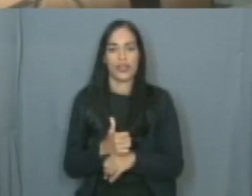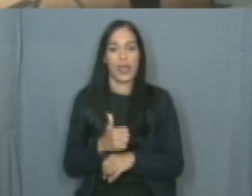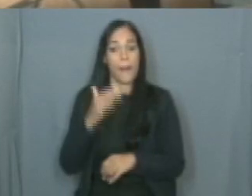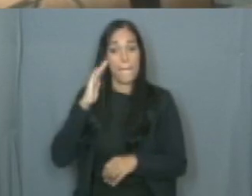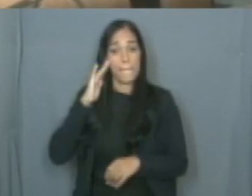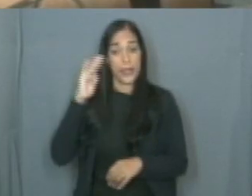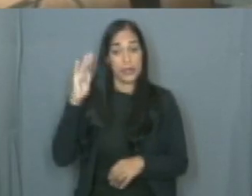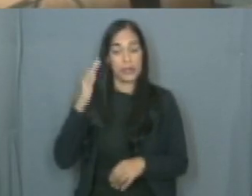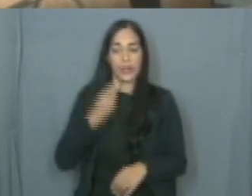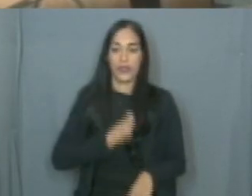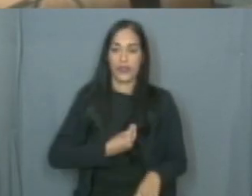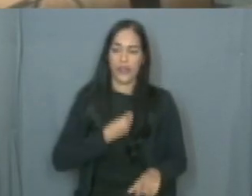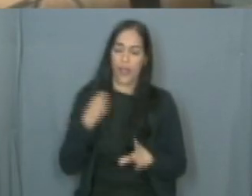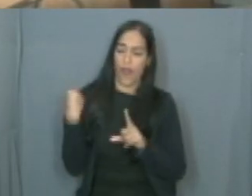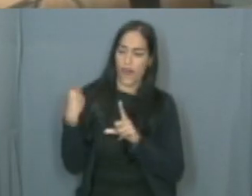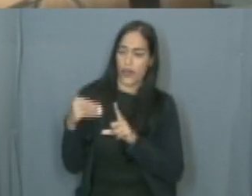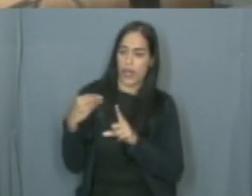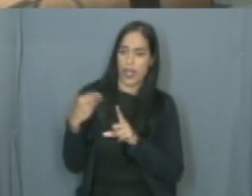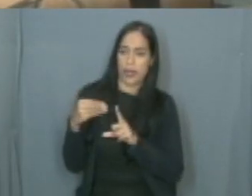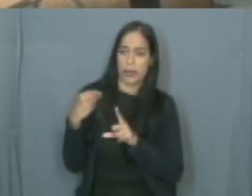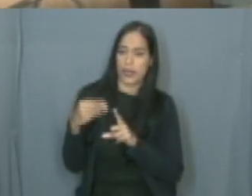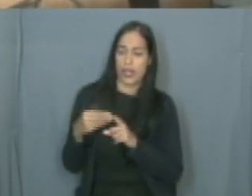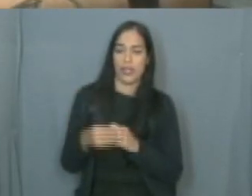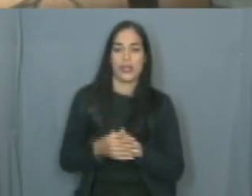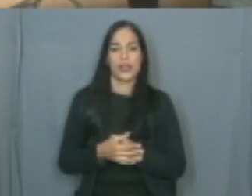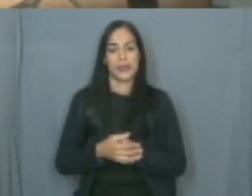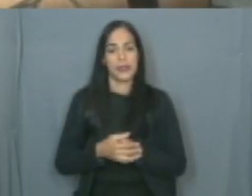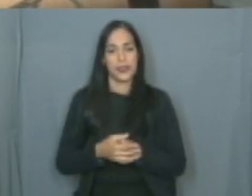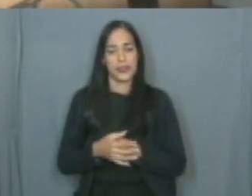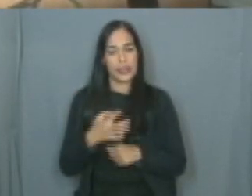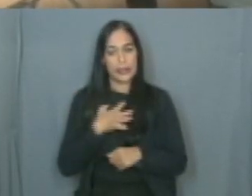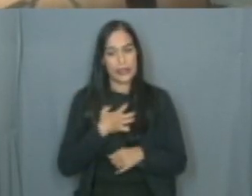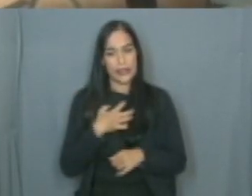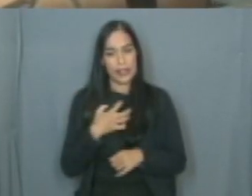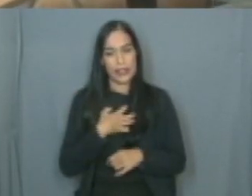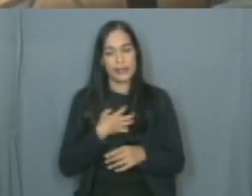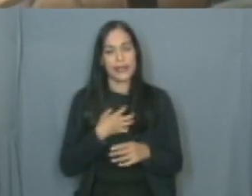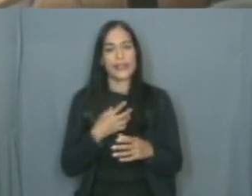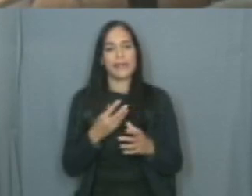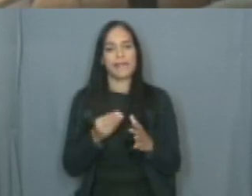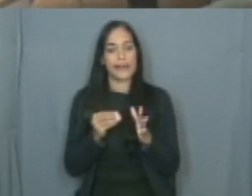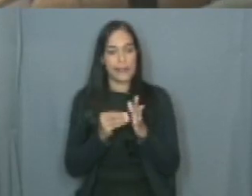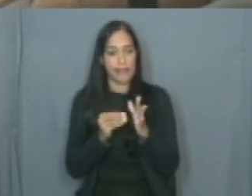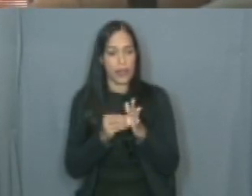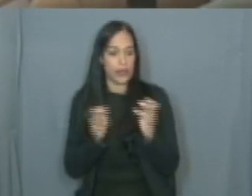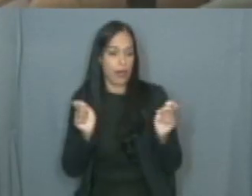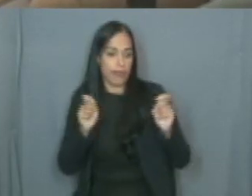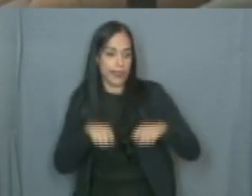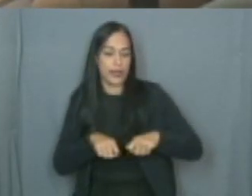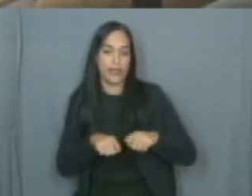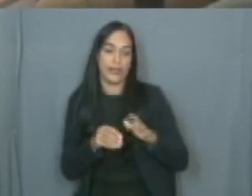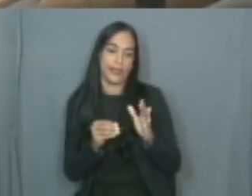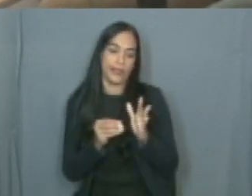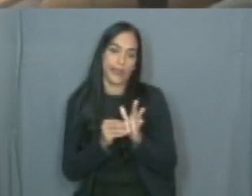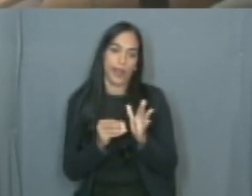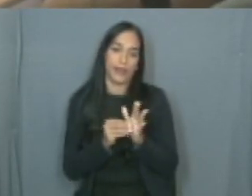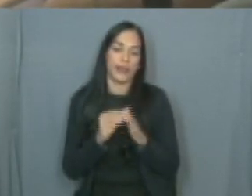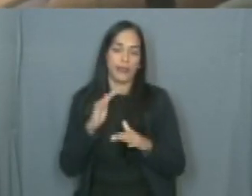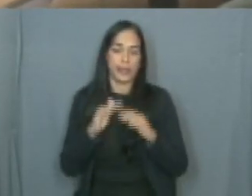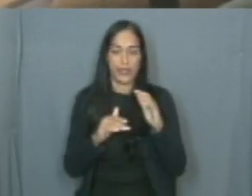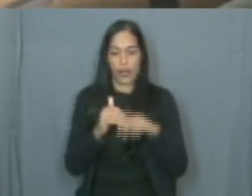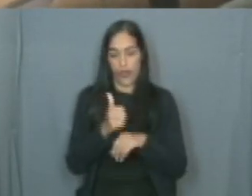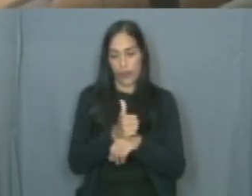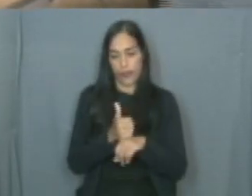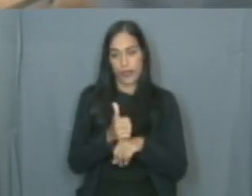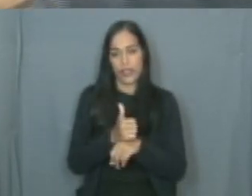que vivem em situação de vulnerabilidade, são que sentem a ineficiência por causa da ausência de